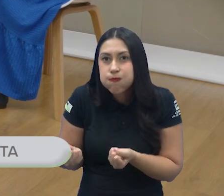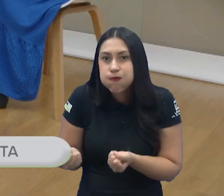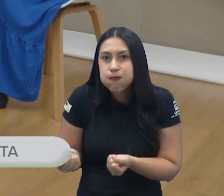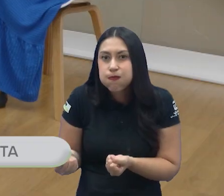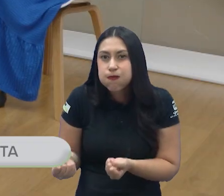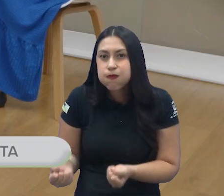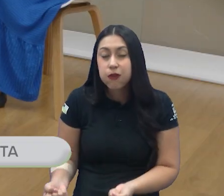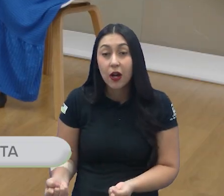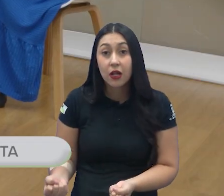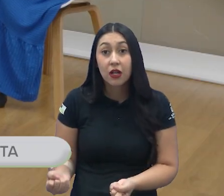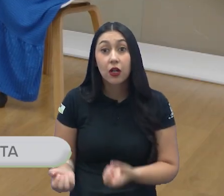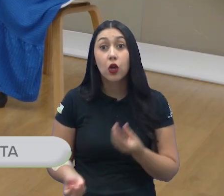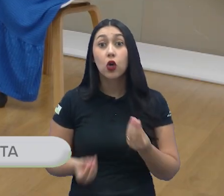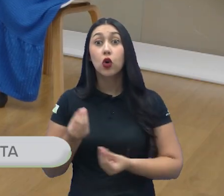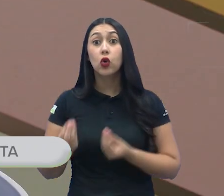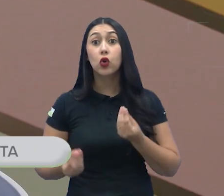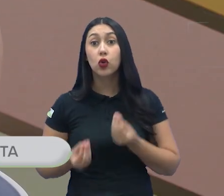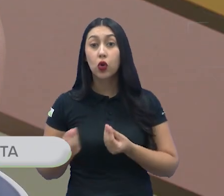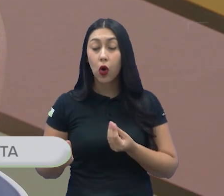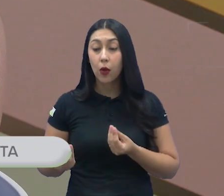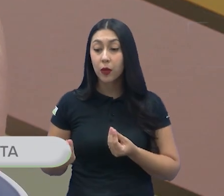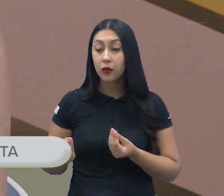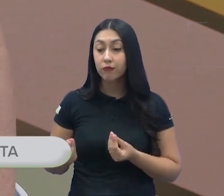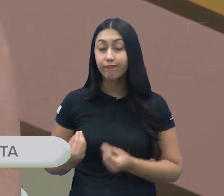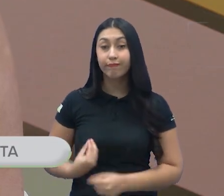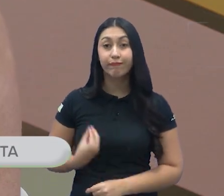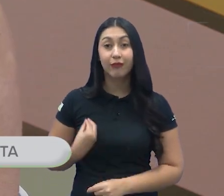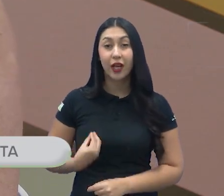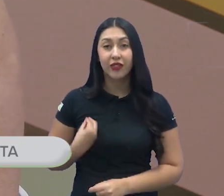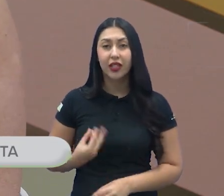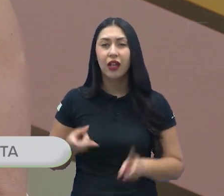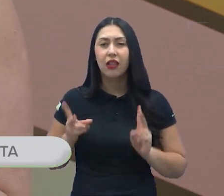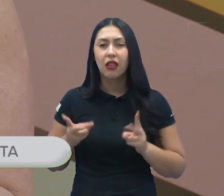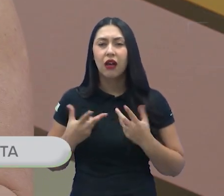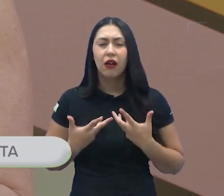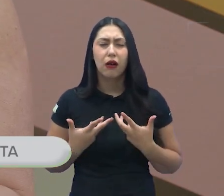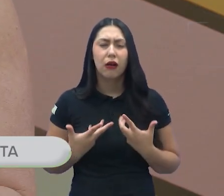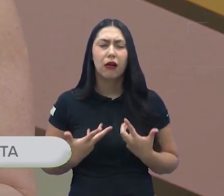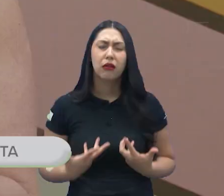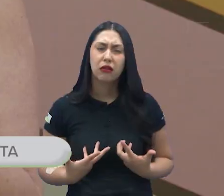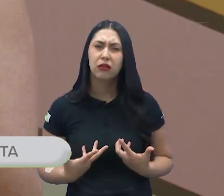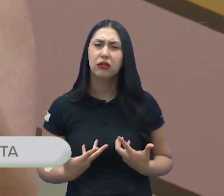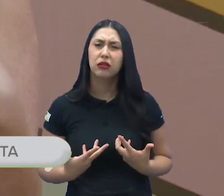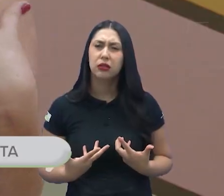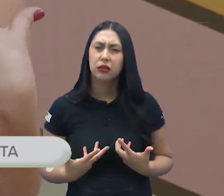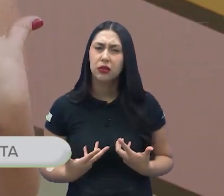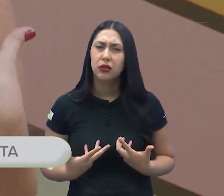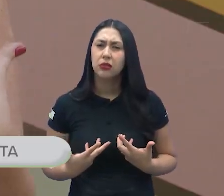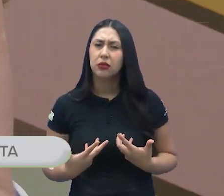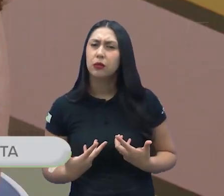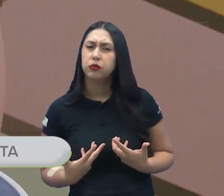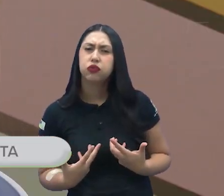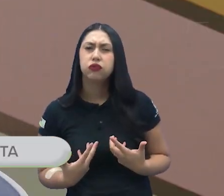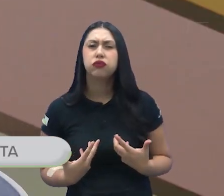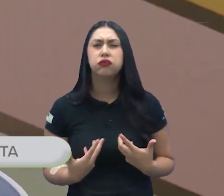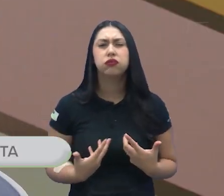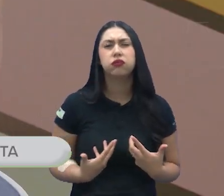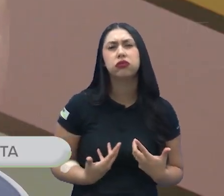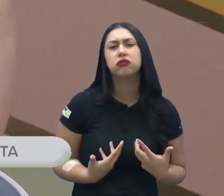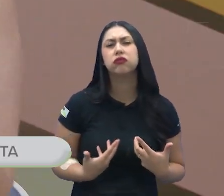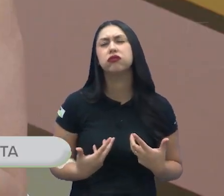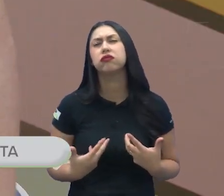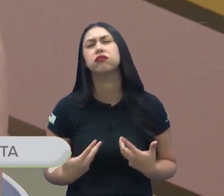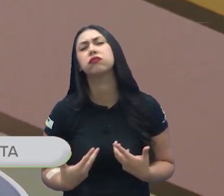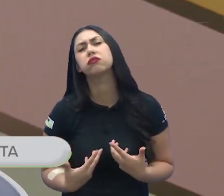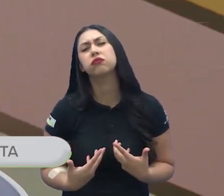que é o andar do melancólico nessa terra? É o andar cansado, é o andar de quem ele leva, o corpo fica